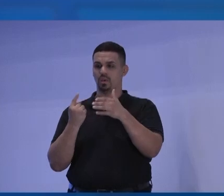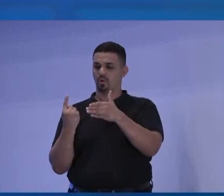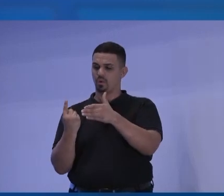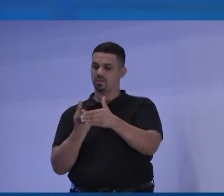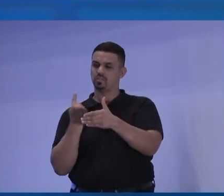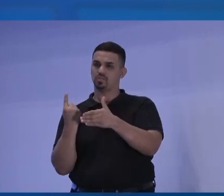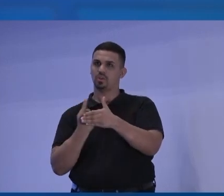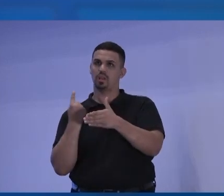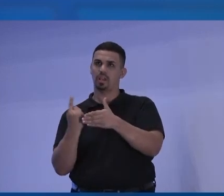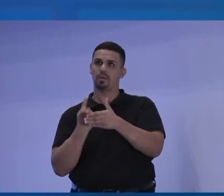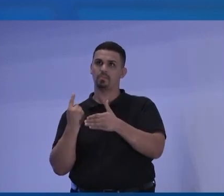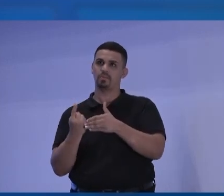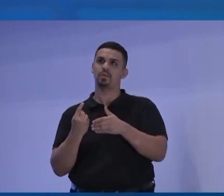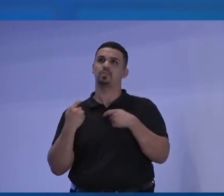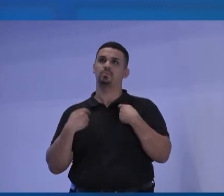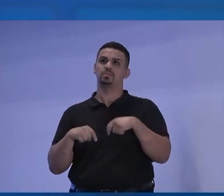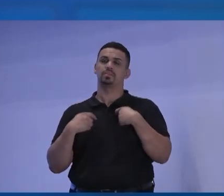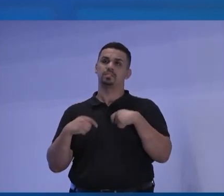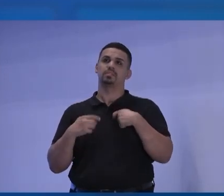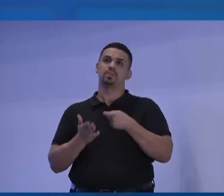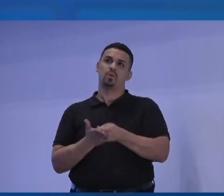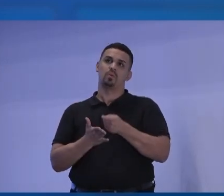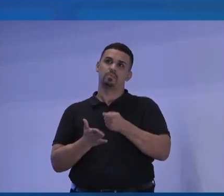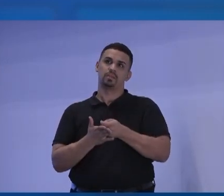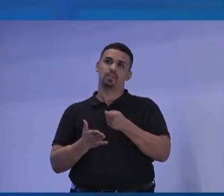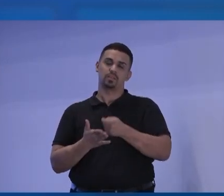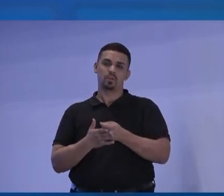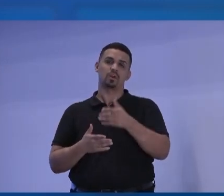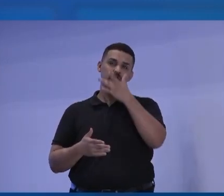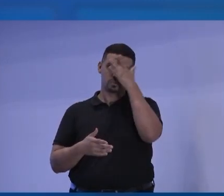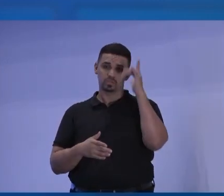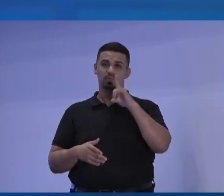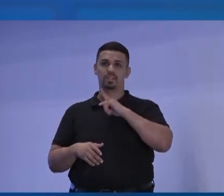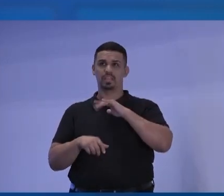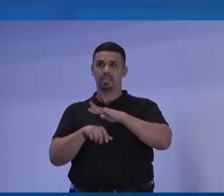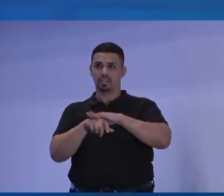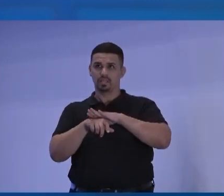notificação da doença passam a ser compulsórios, né? Os pacientes com diagnóstico de